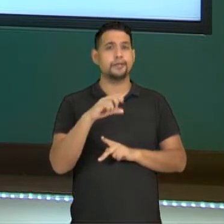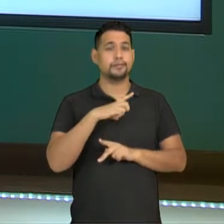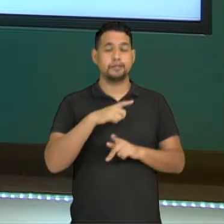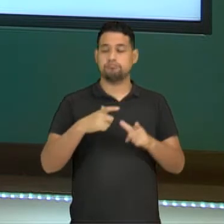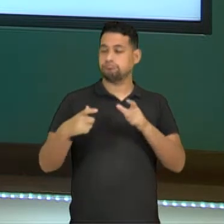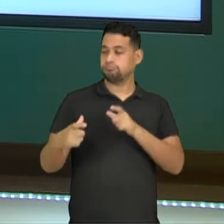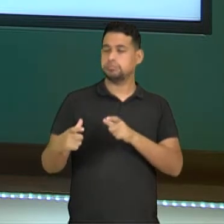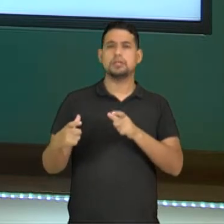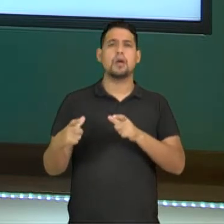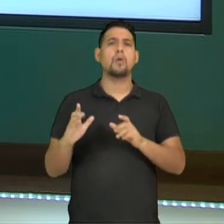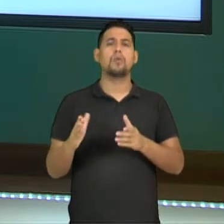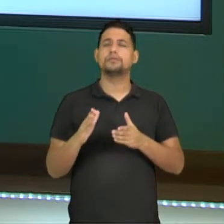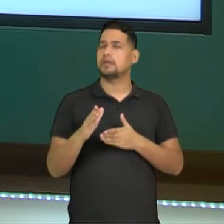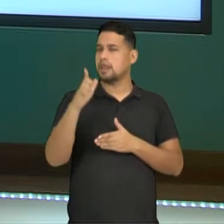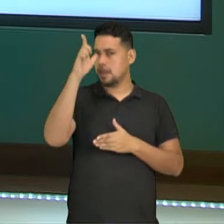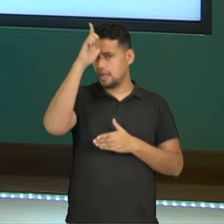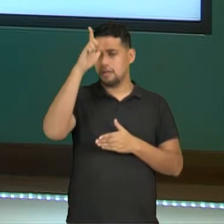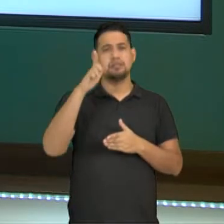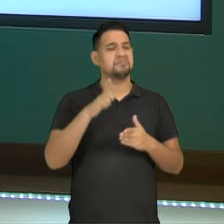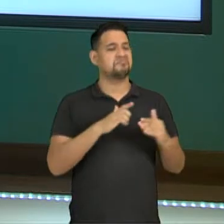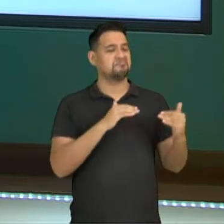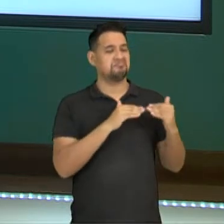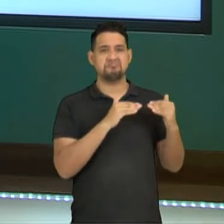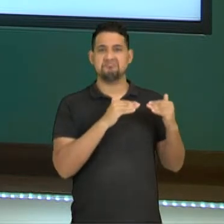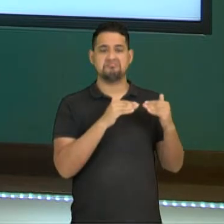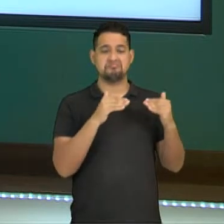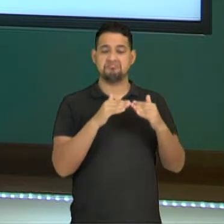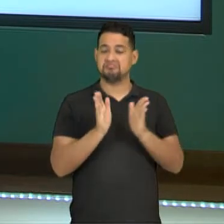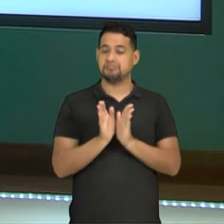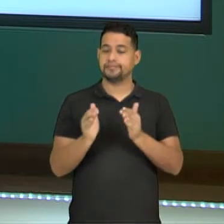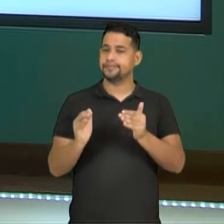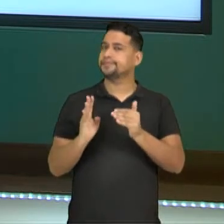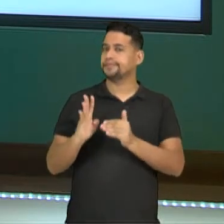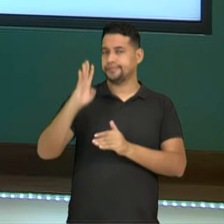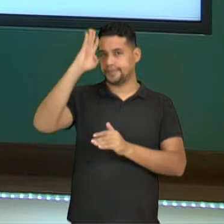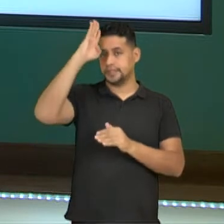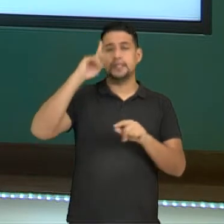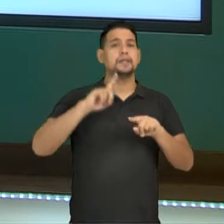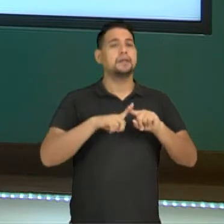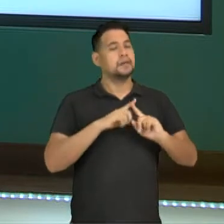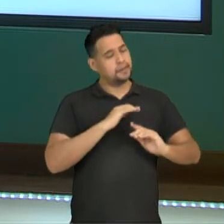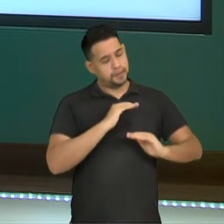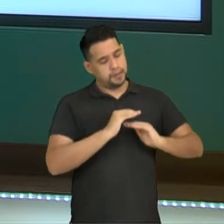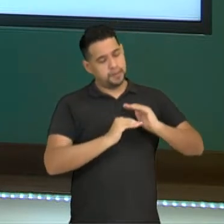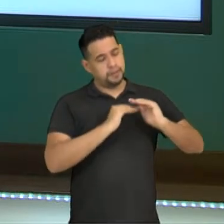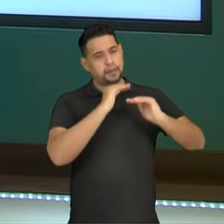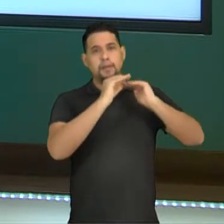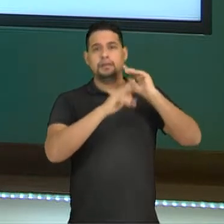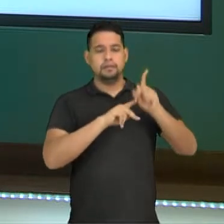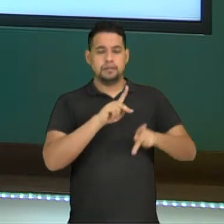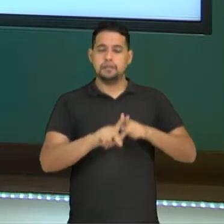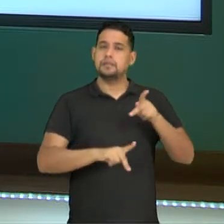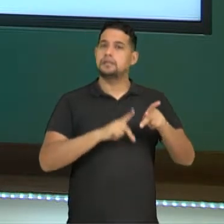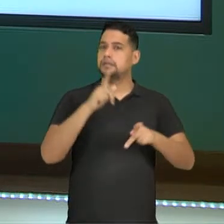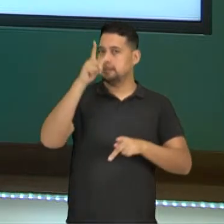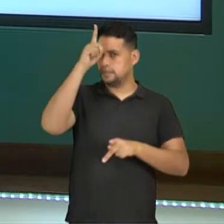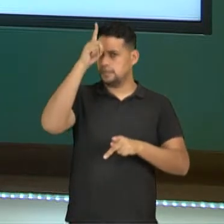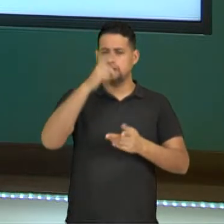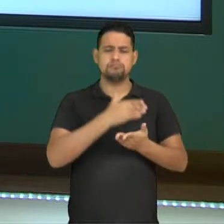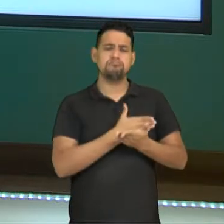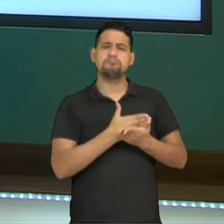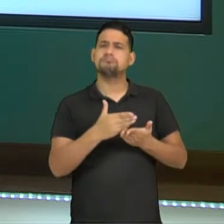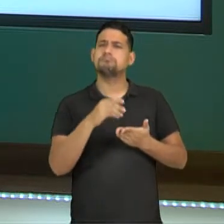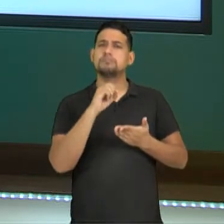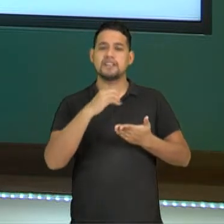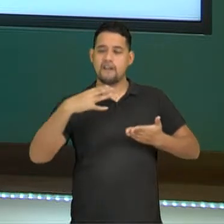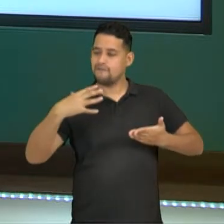onde atualmente é a Alemanha, e eles não faziam parte do Império Romano, né? E aos poucos os povos germânicos começaram